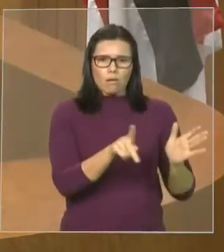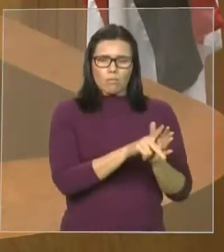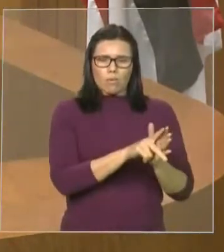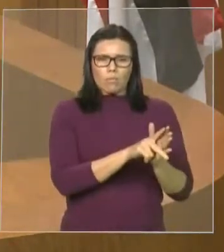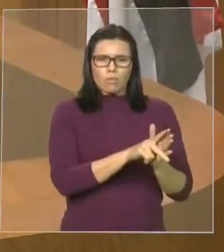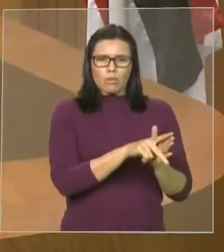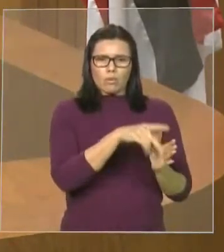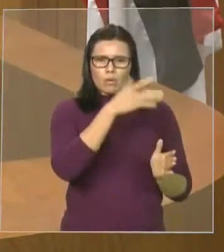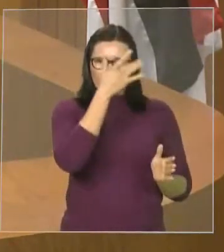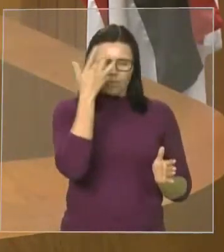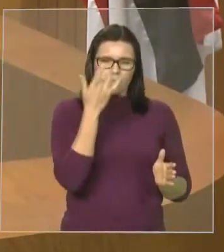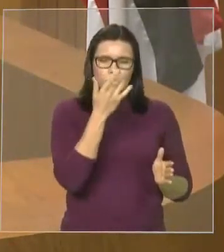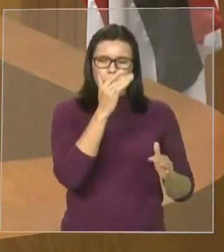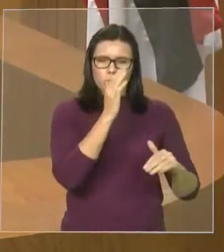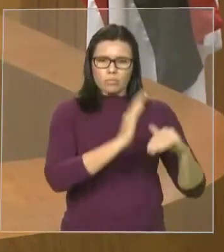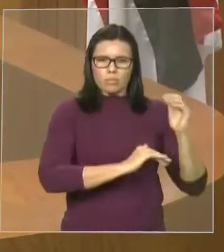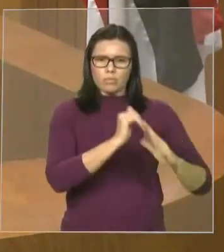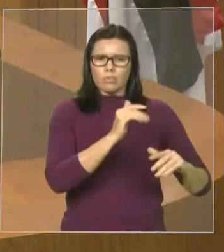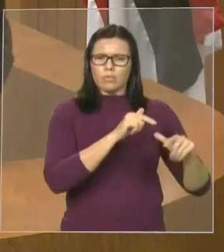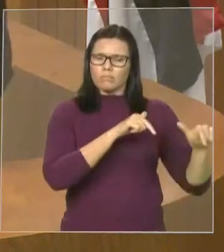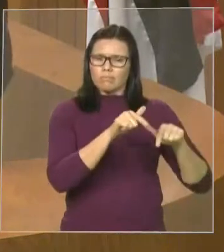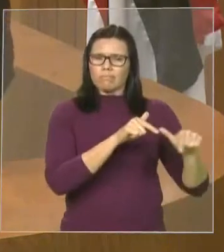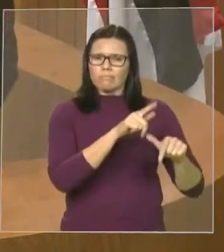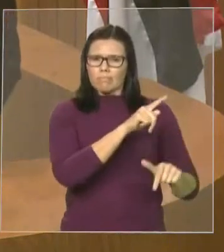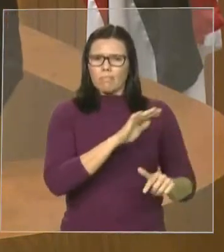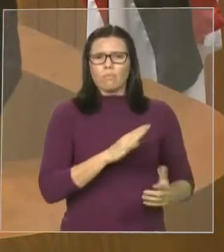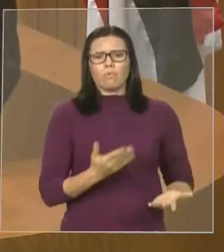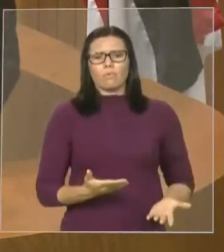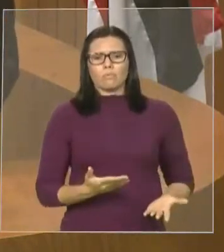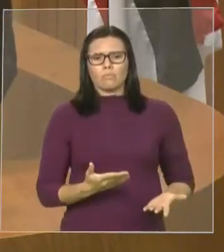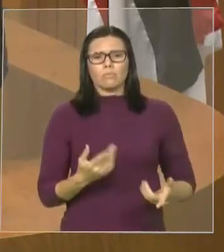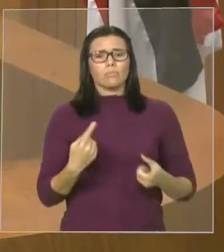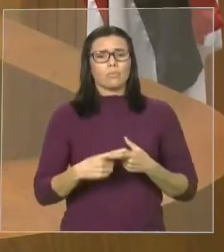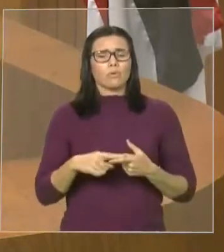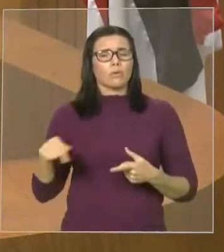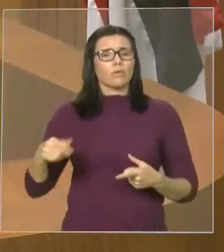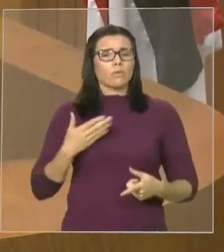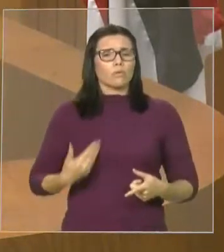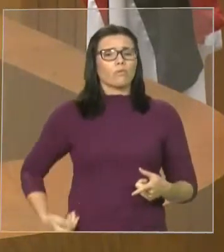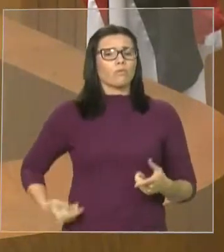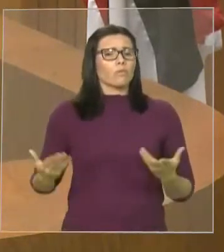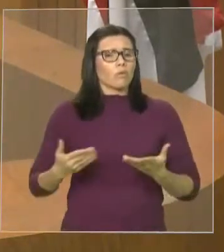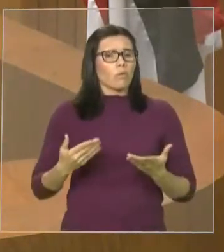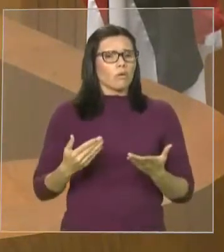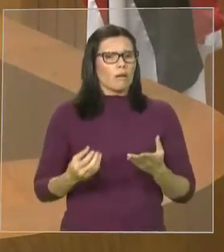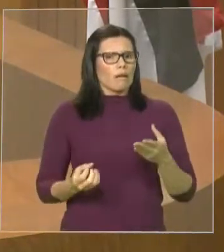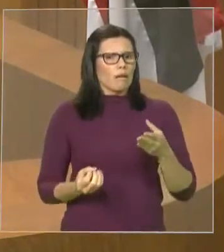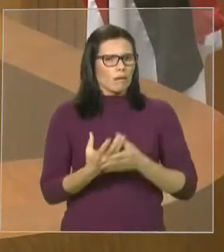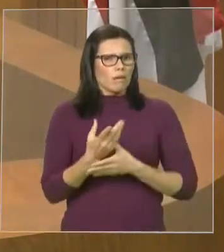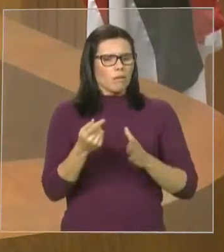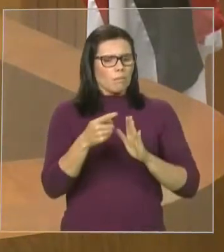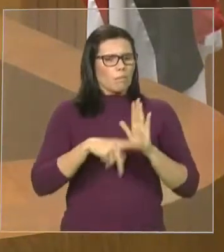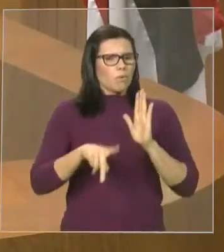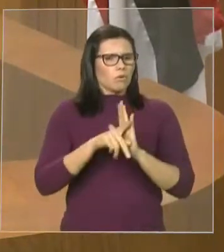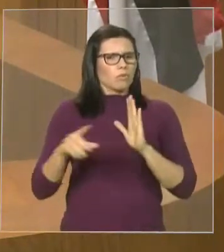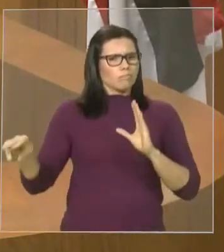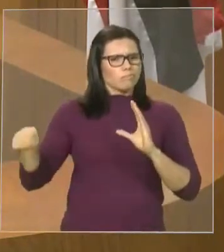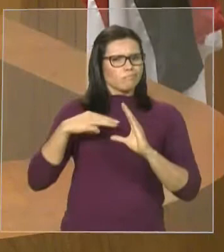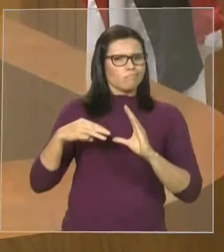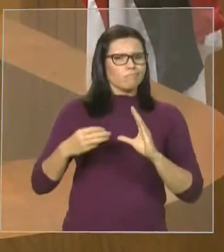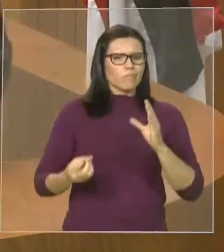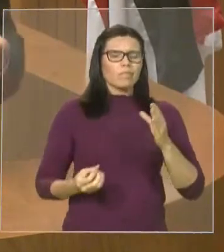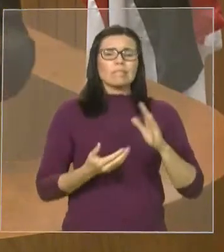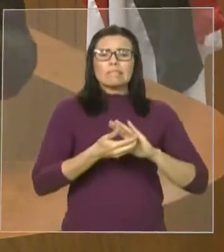está retirando o direito dos servidores de discutir o que deve ser feito com os recursos do FUNBEM, que é o fundo de